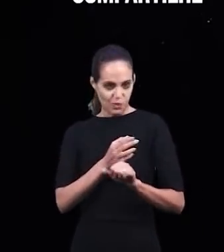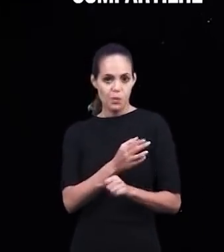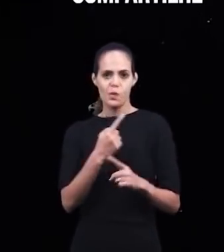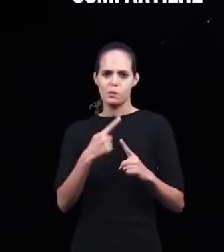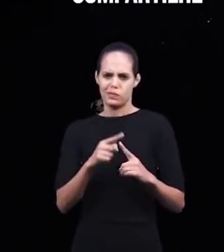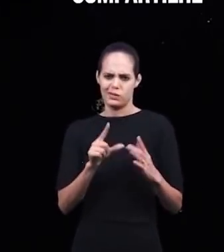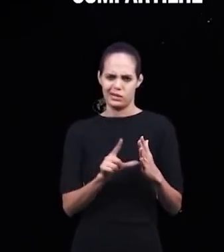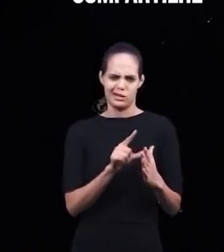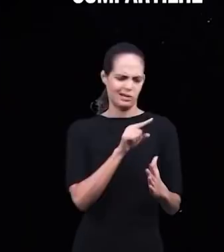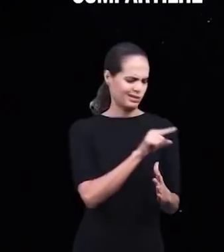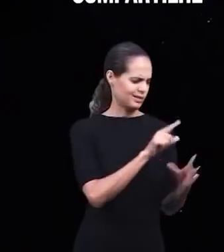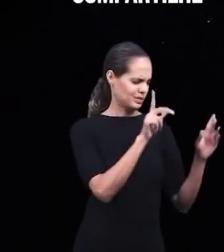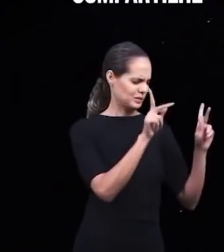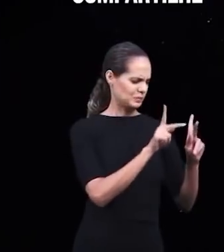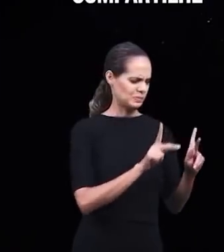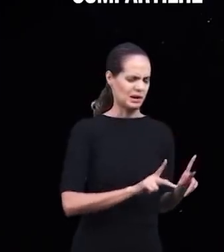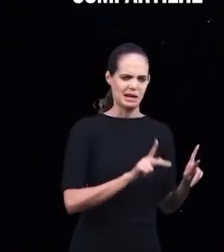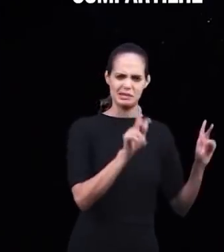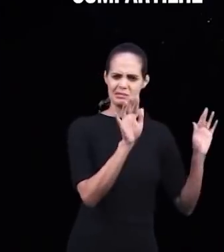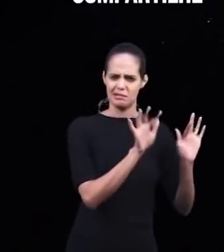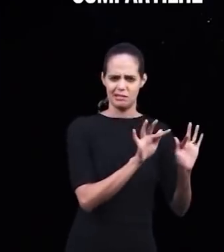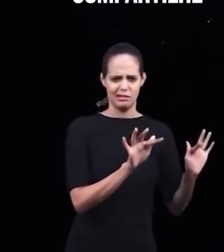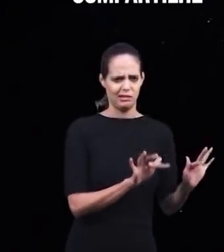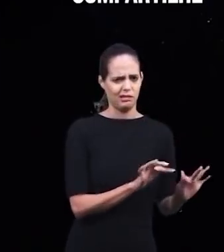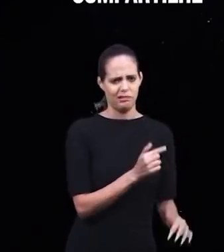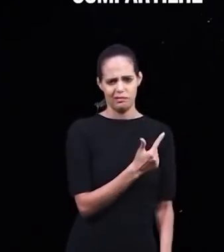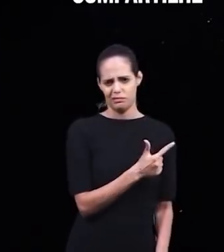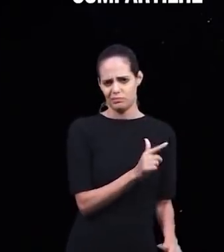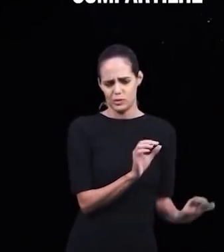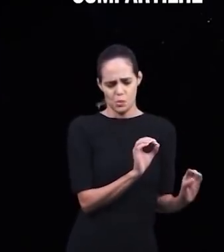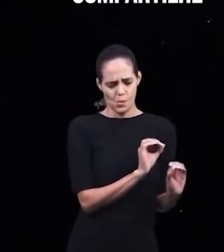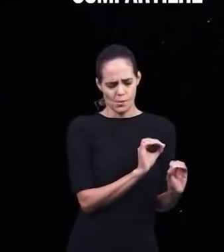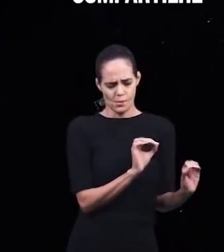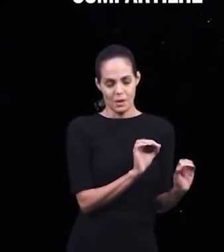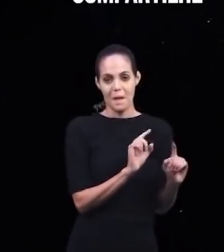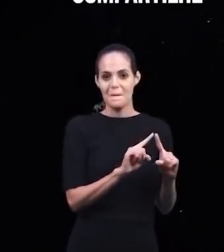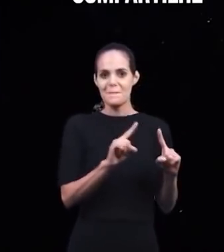paz nem alegria, até que o